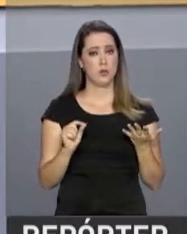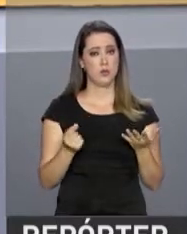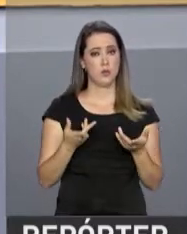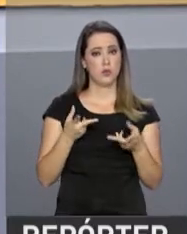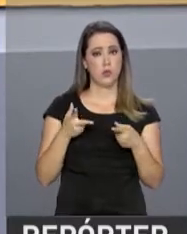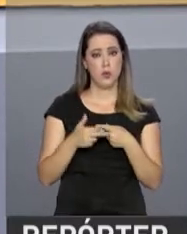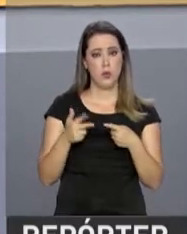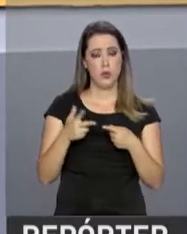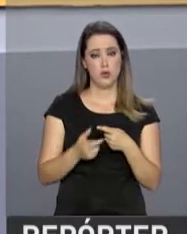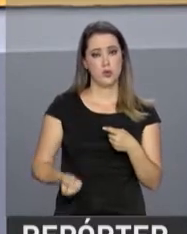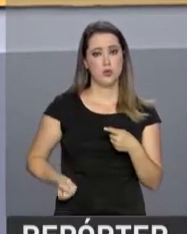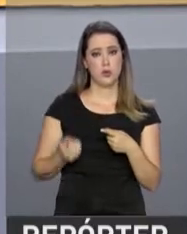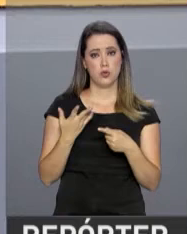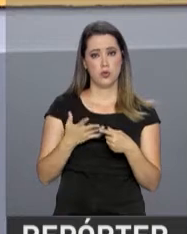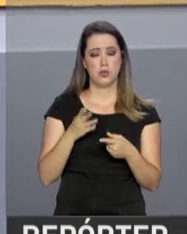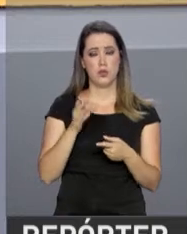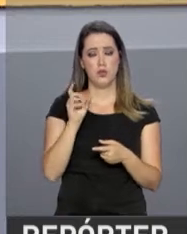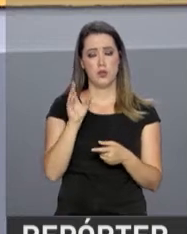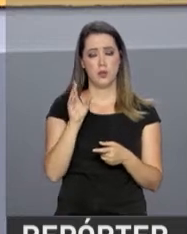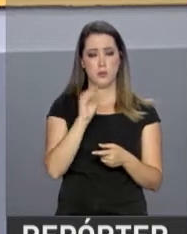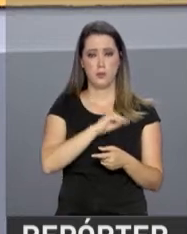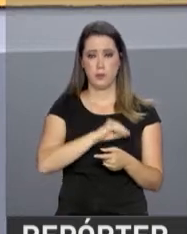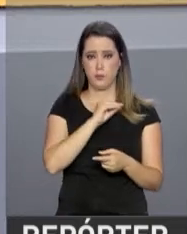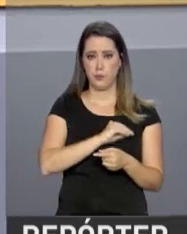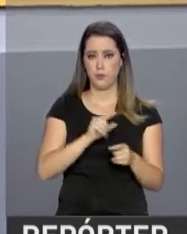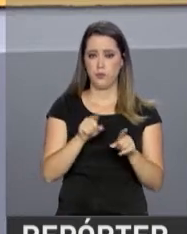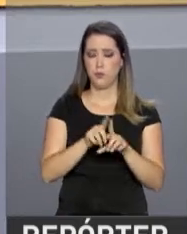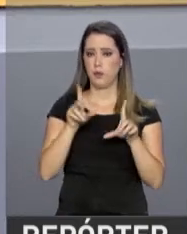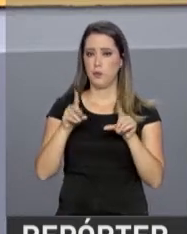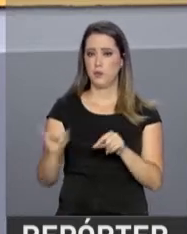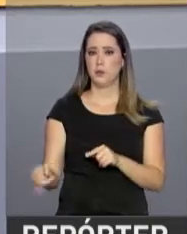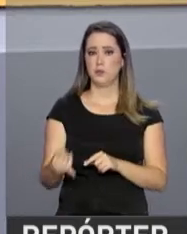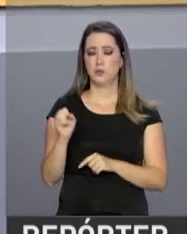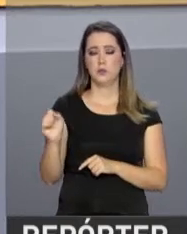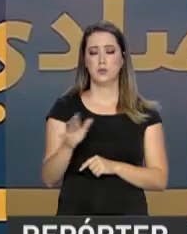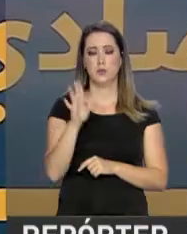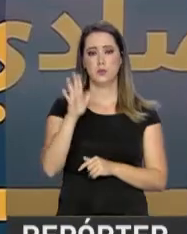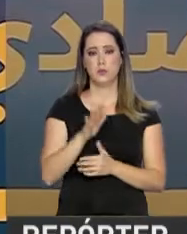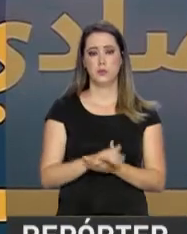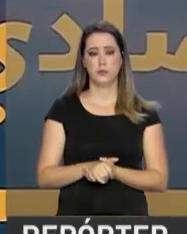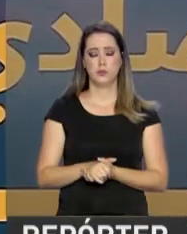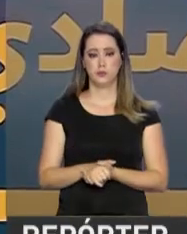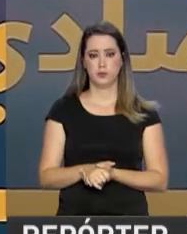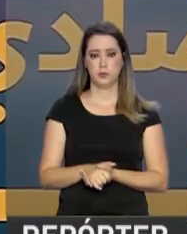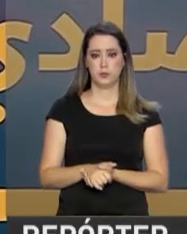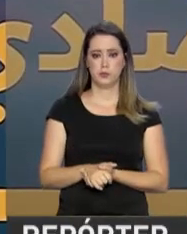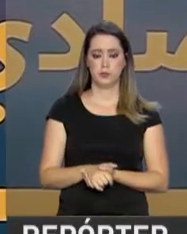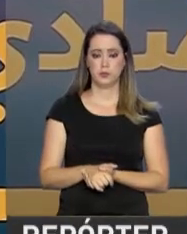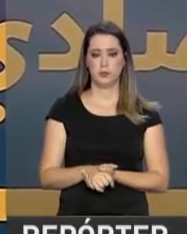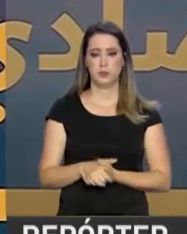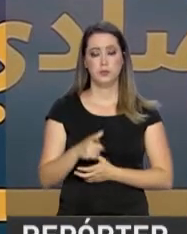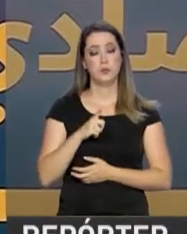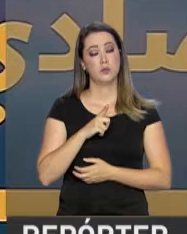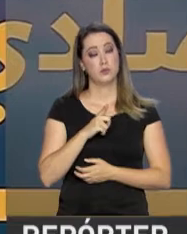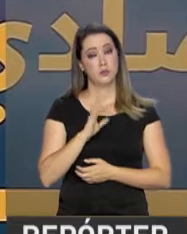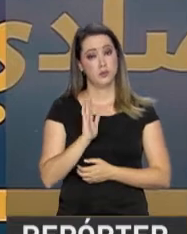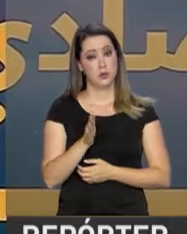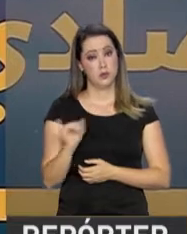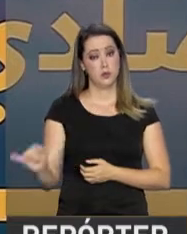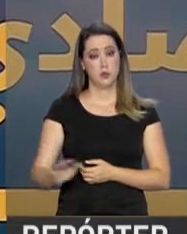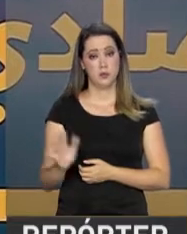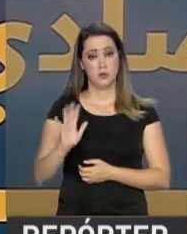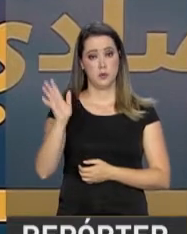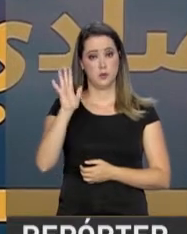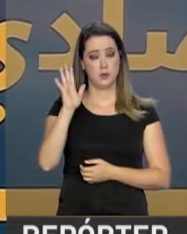contenção de despesas com pessoal além da queda de juros e da inflação nós temos a inflação mais